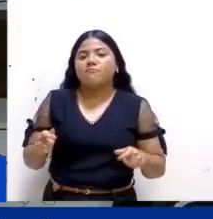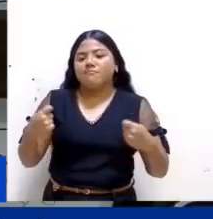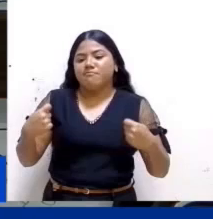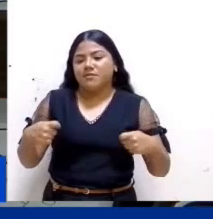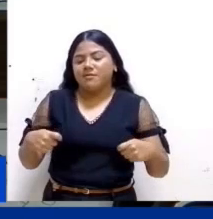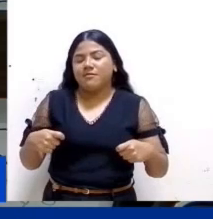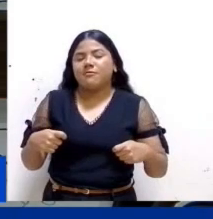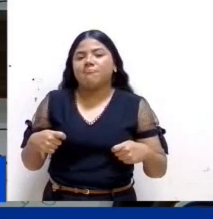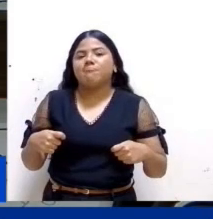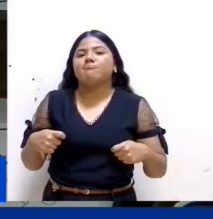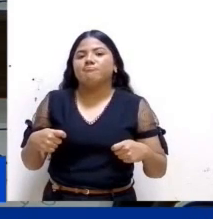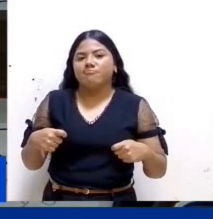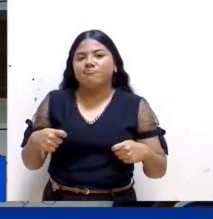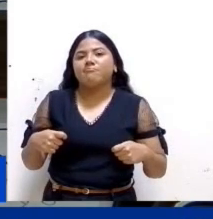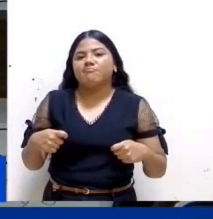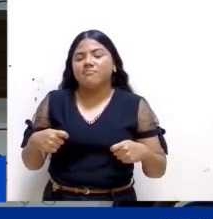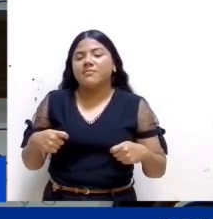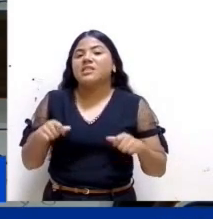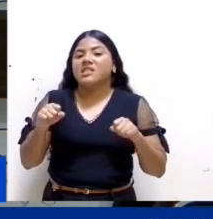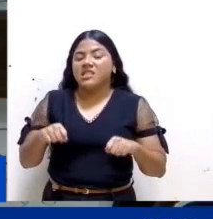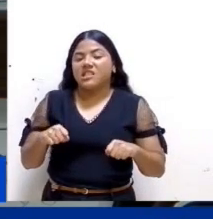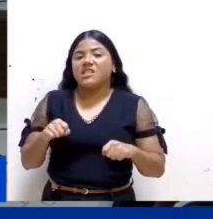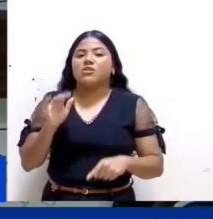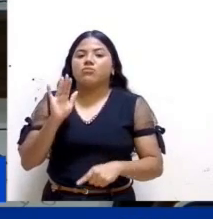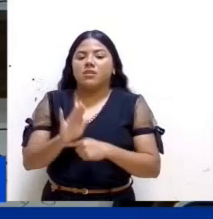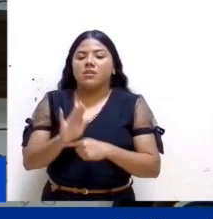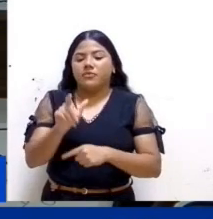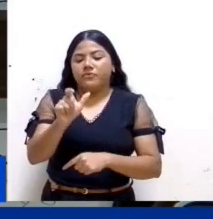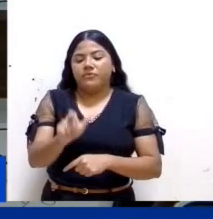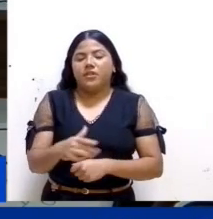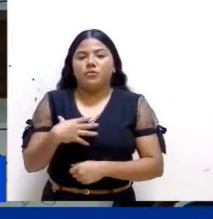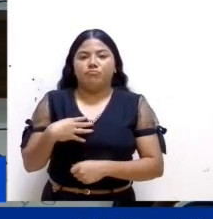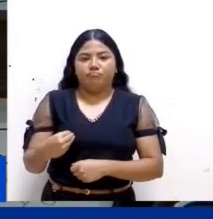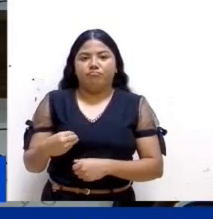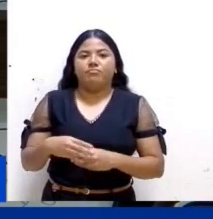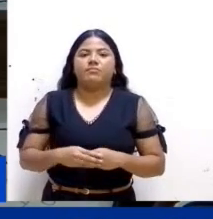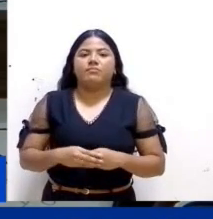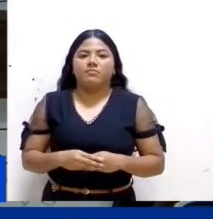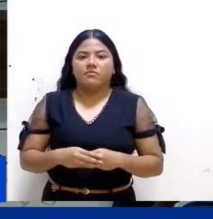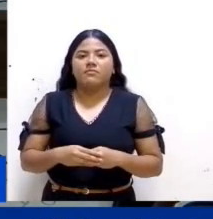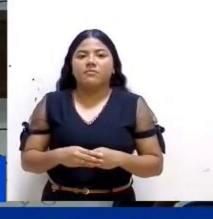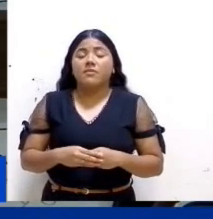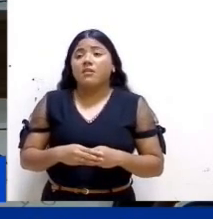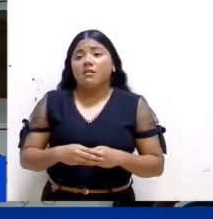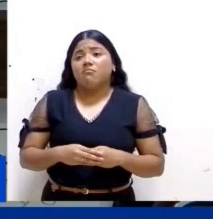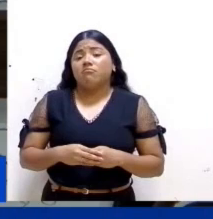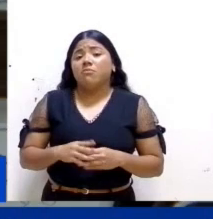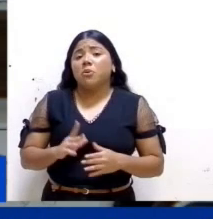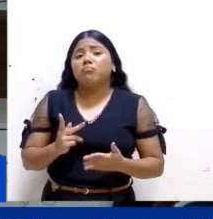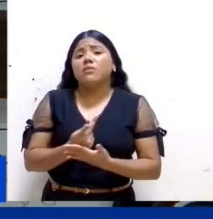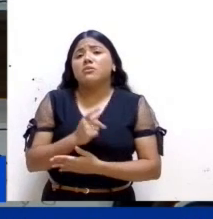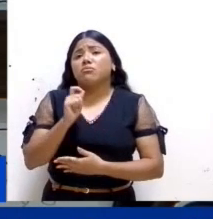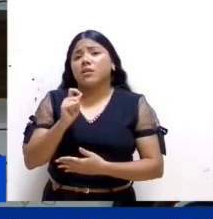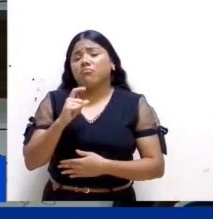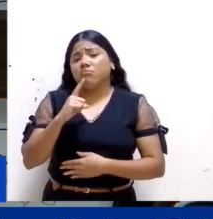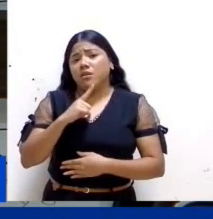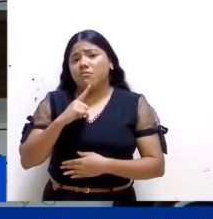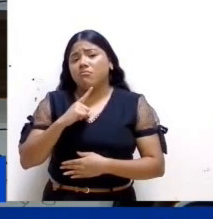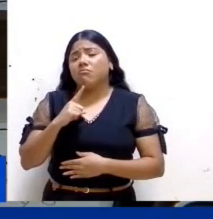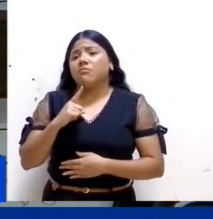tem só é considerado casado quem tem filho? Não, existem casais que não têm filhos e continuam